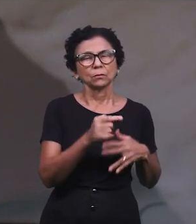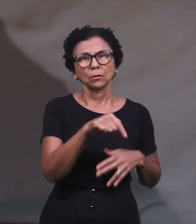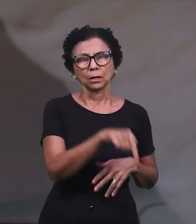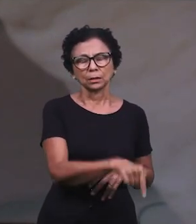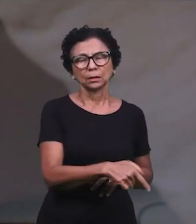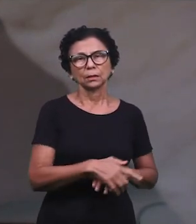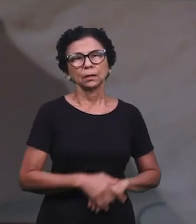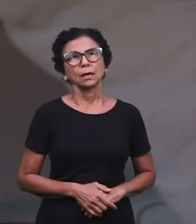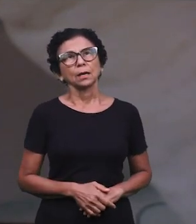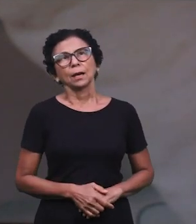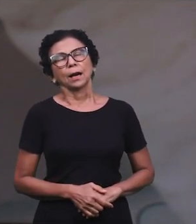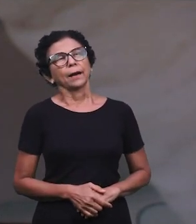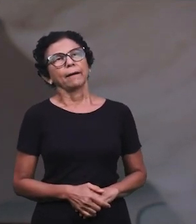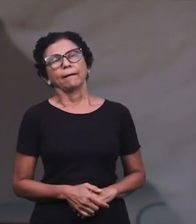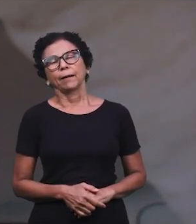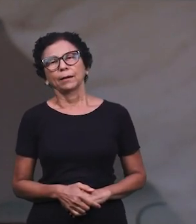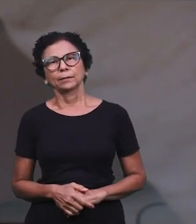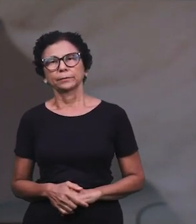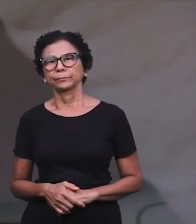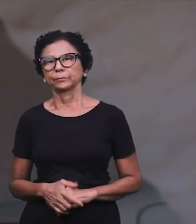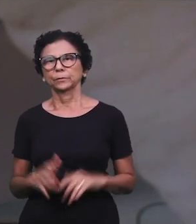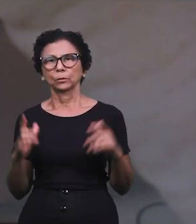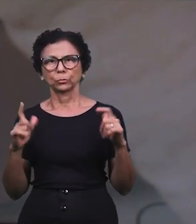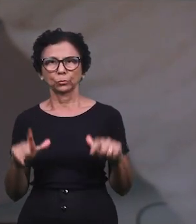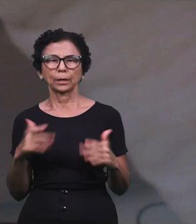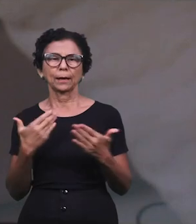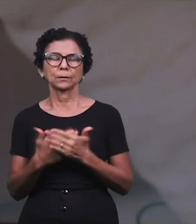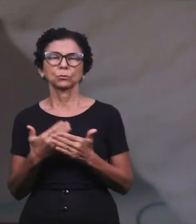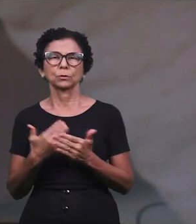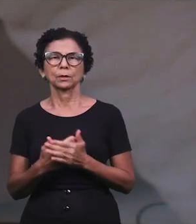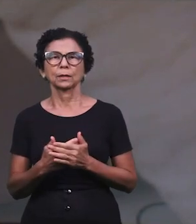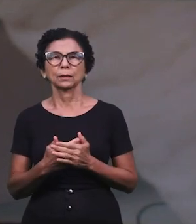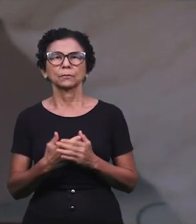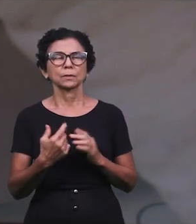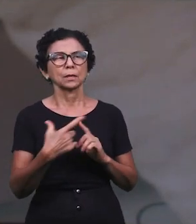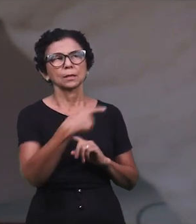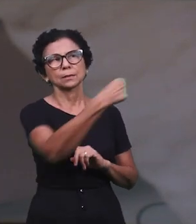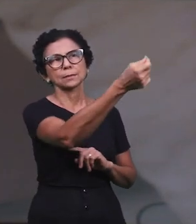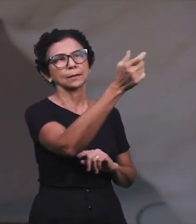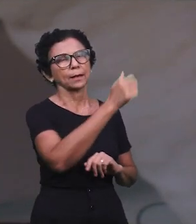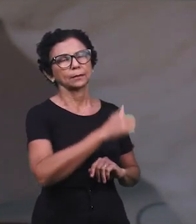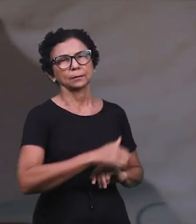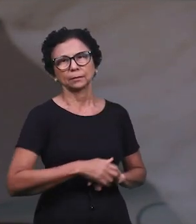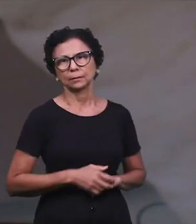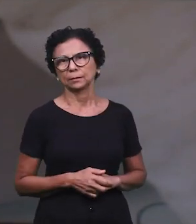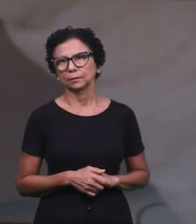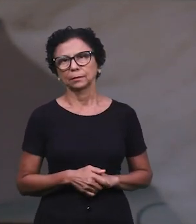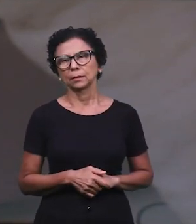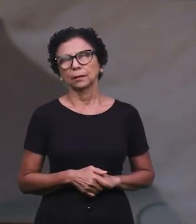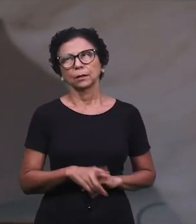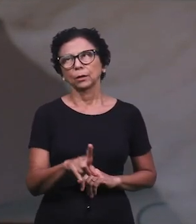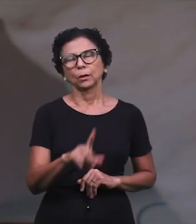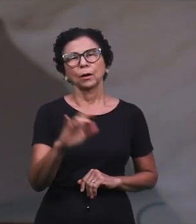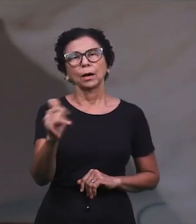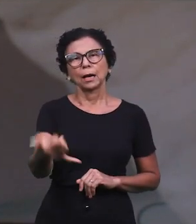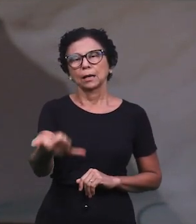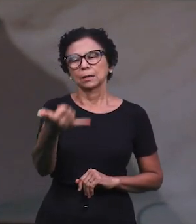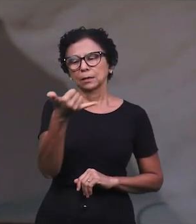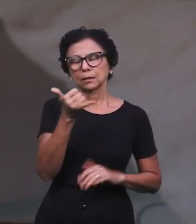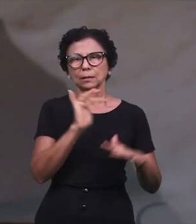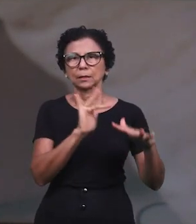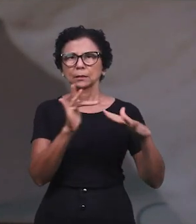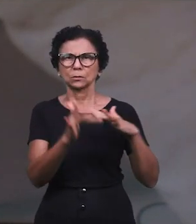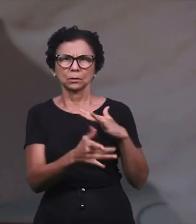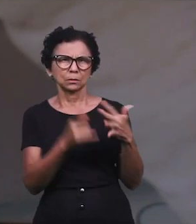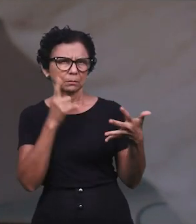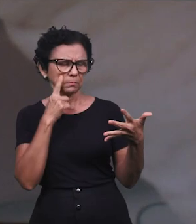você, de repente, sair do seu local de estudos, não é para você necessariamente pegar o celular e ir para as redes sociais para ver o que